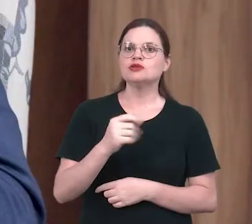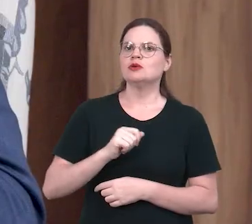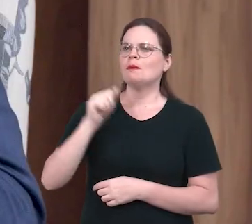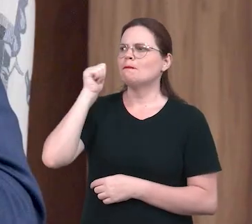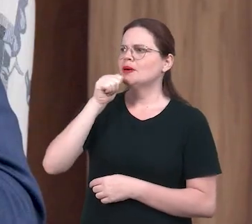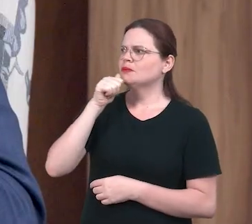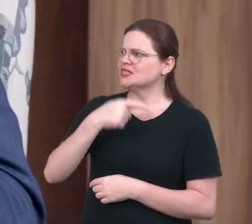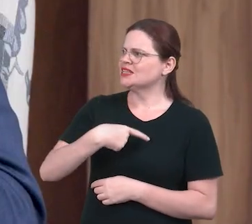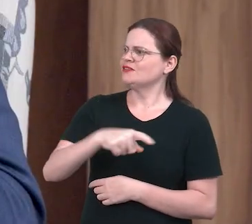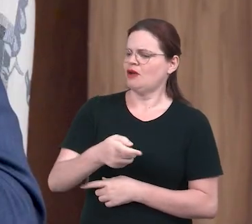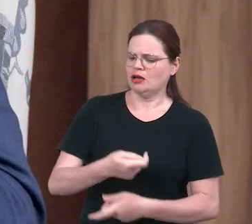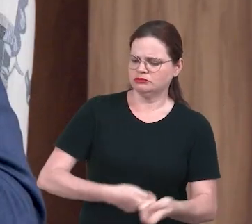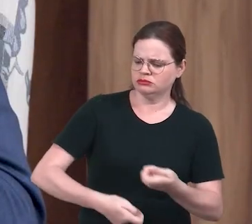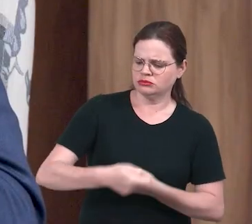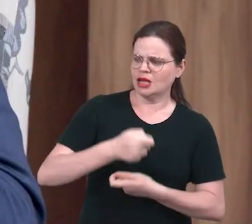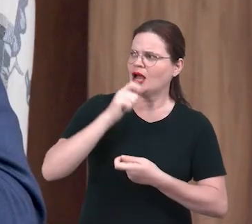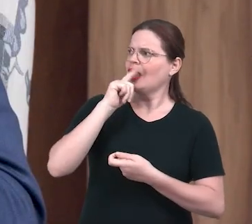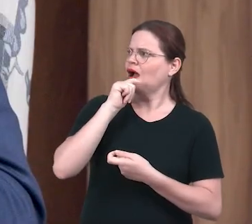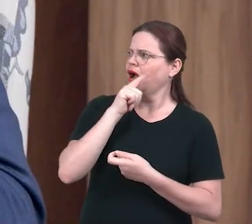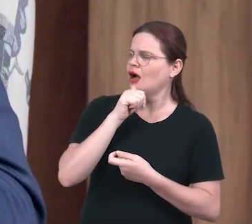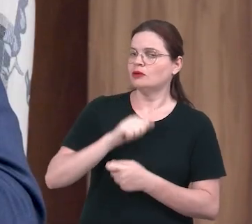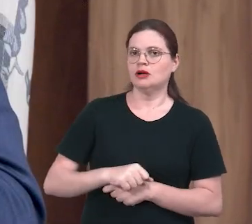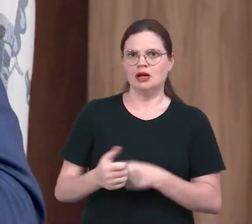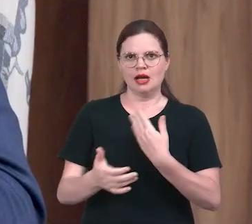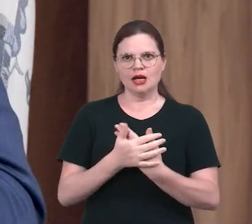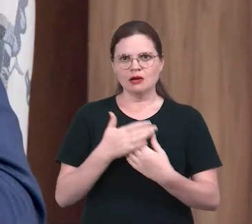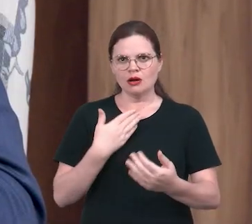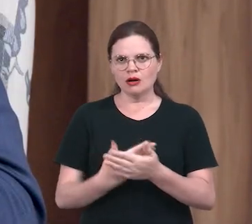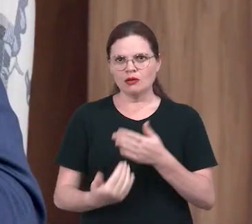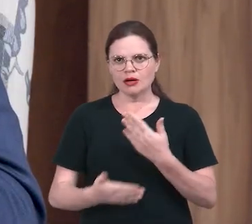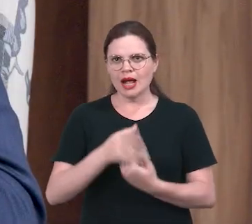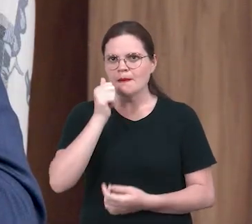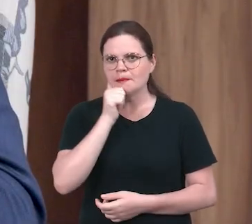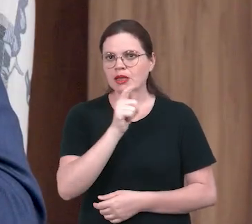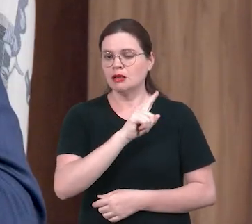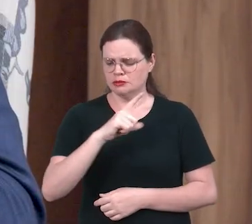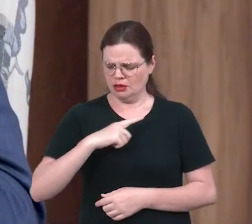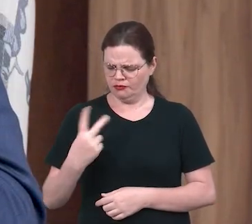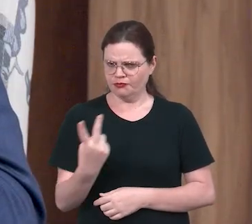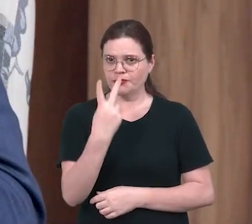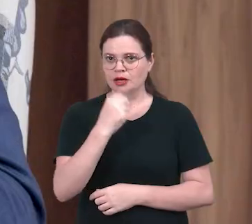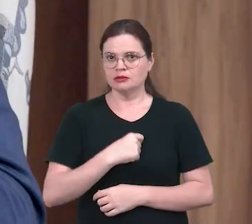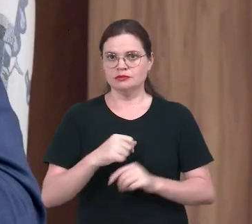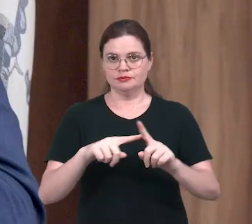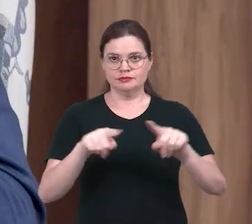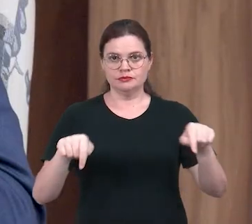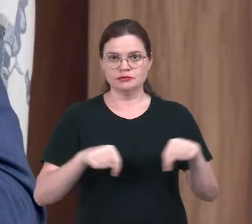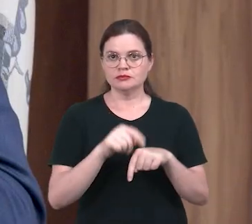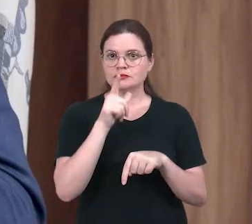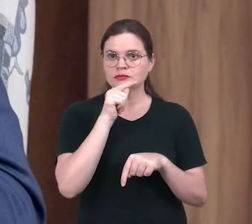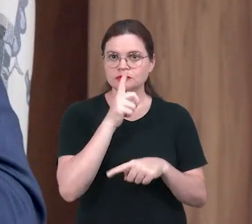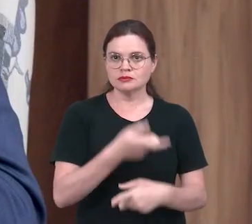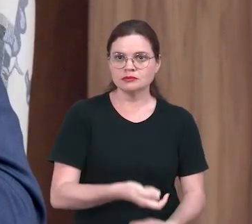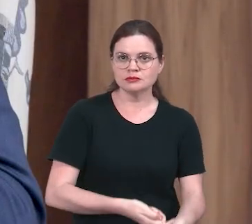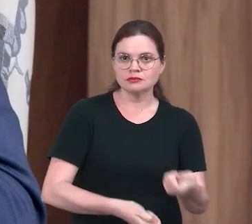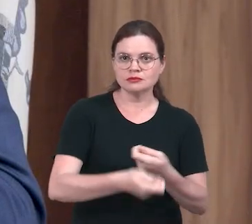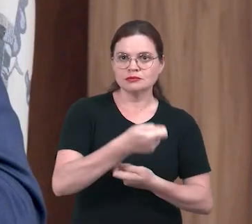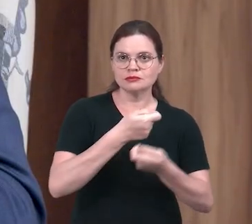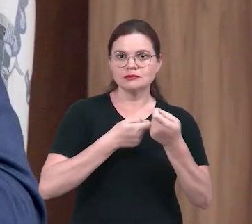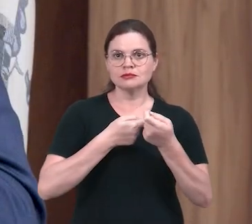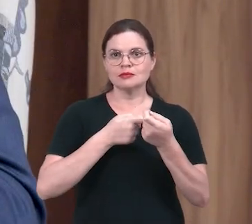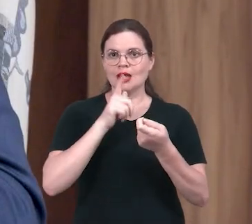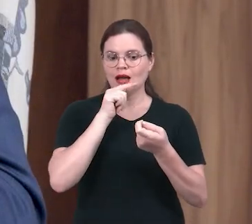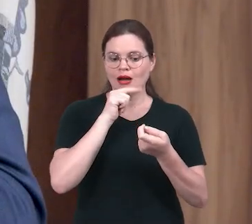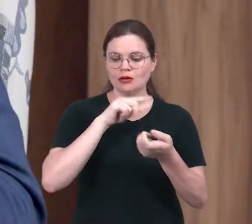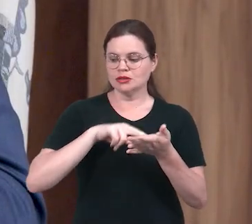é uma moça qualquer, sem valores, mas era uma moça que tinha valores. E aí vem uma coisa, o poço é a fonte da